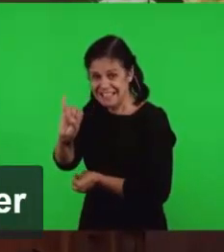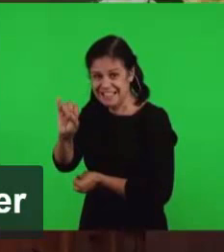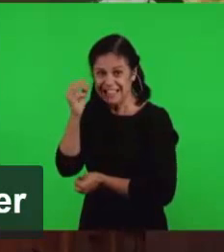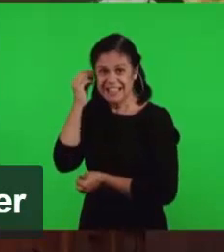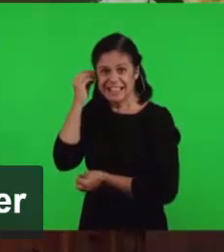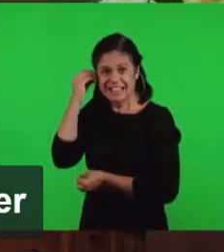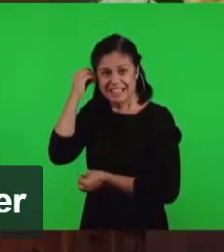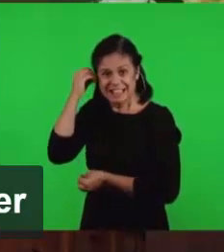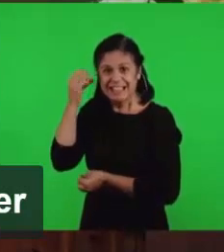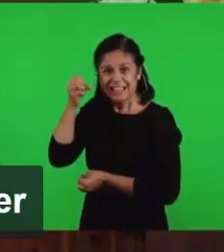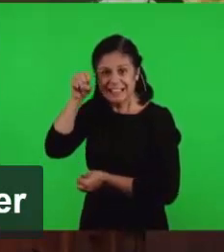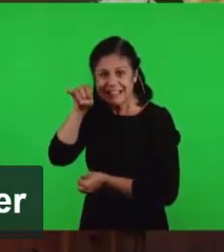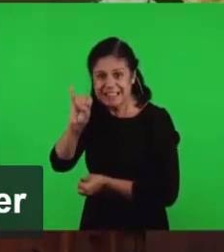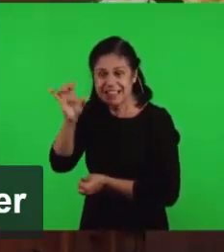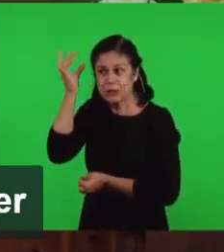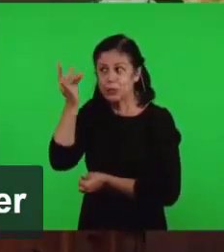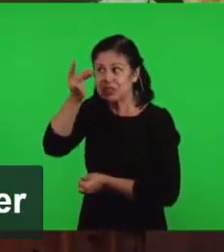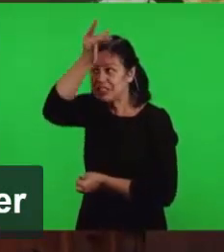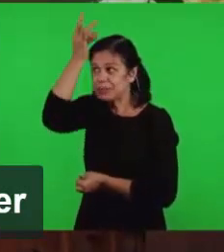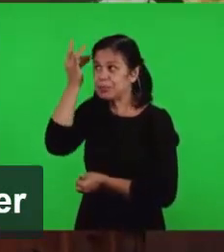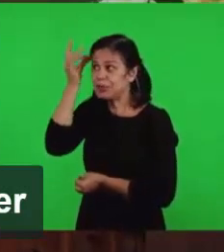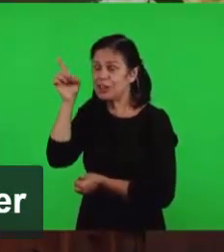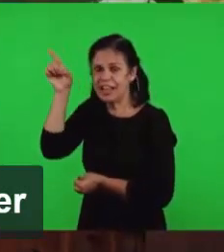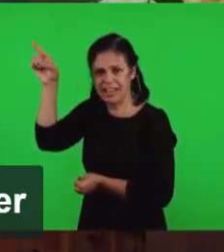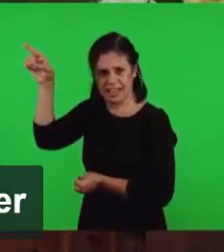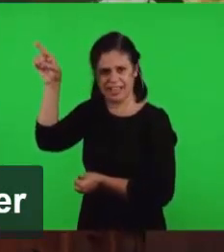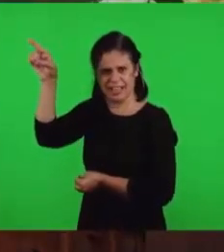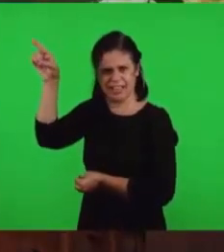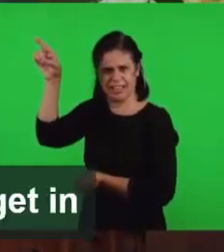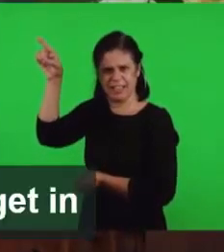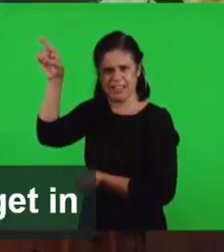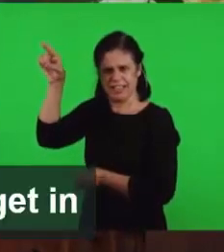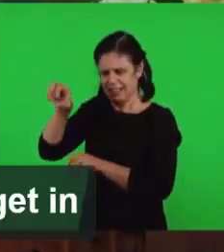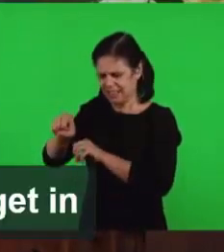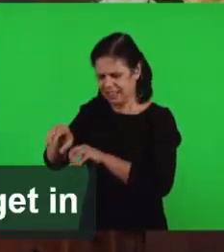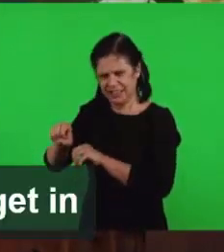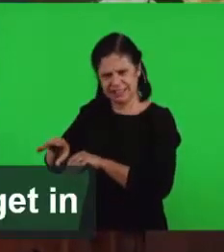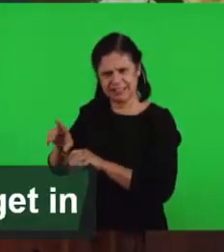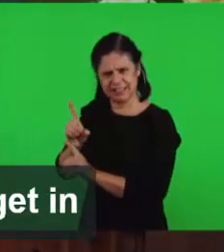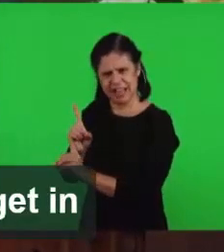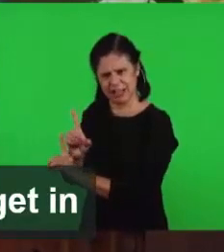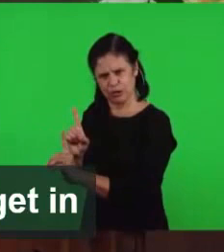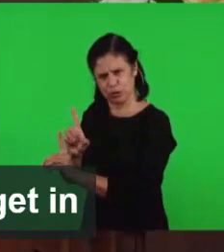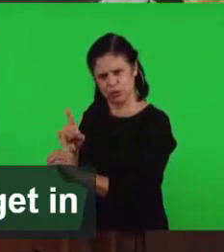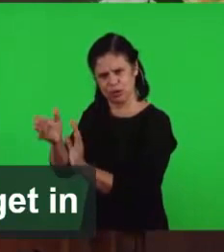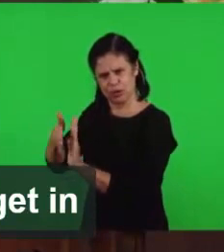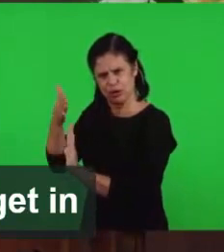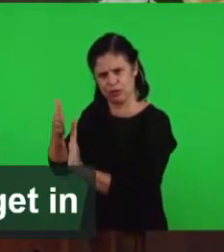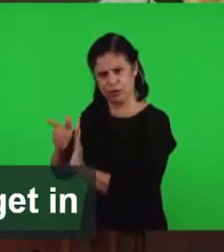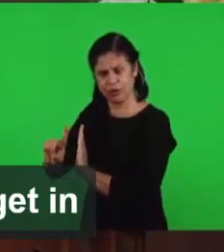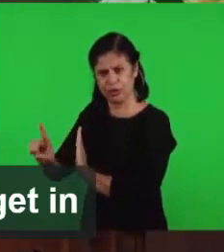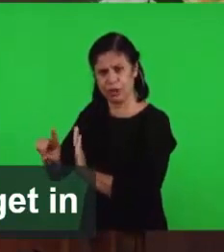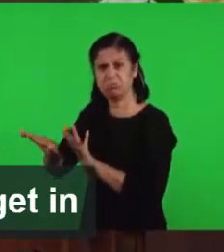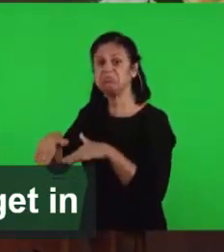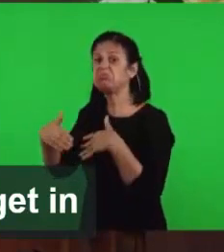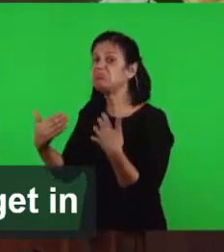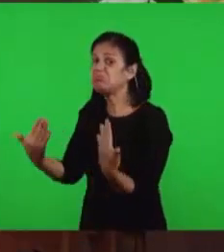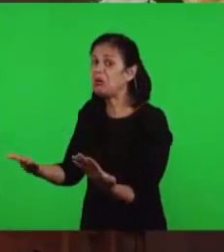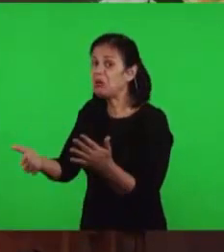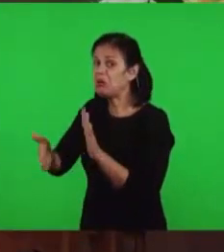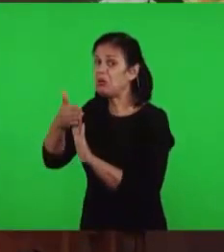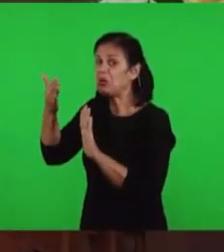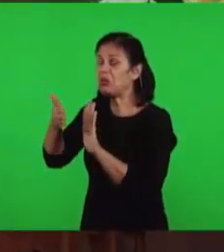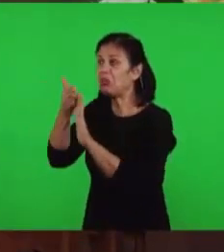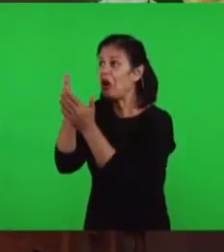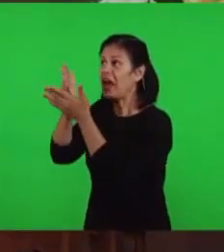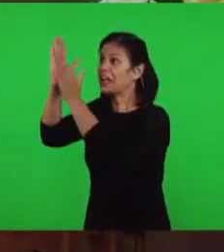o iniciador não foi o provedor dessa Doutrina do louvor o louvor não chega